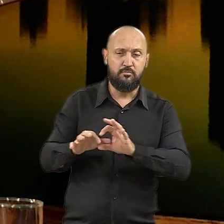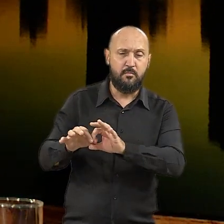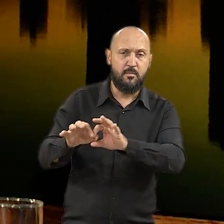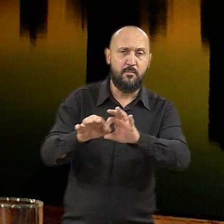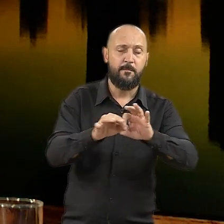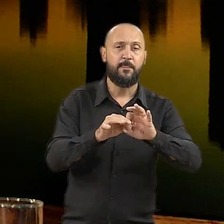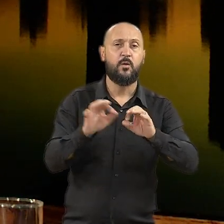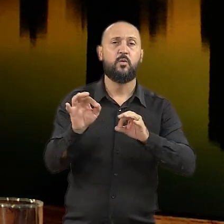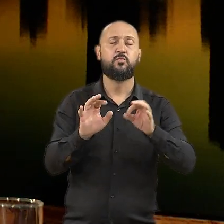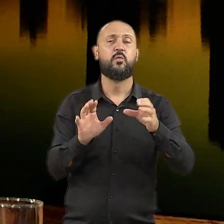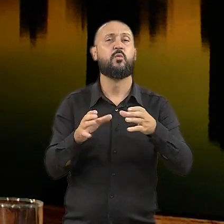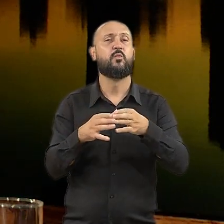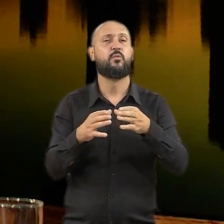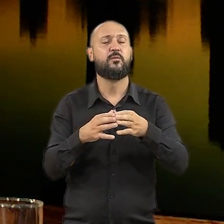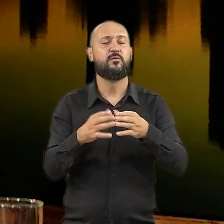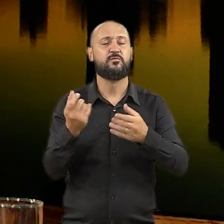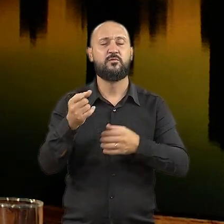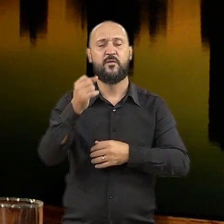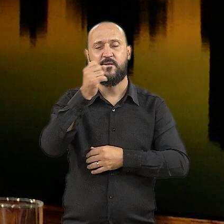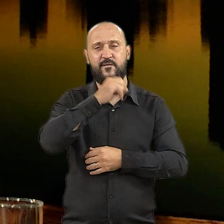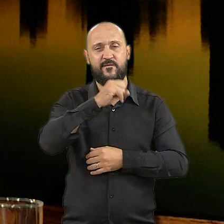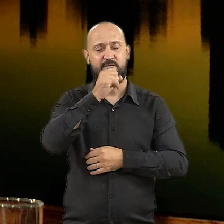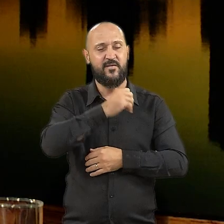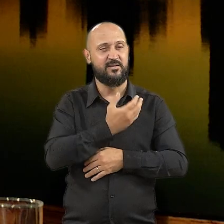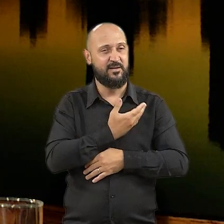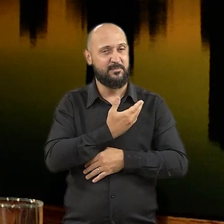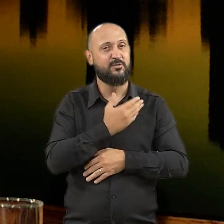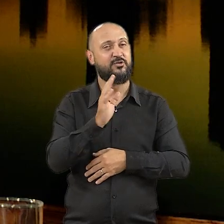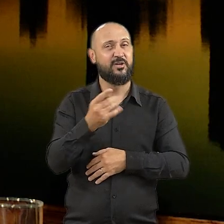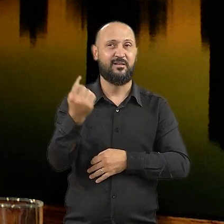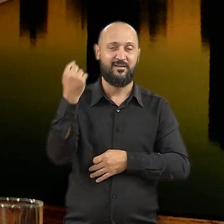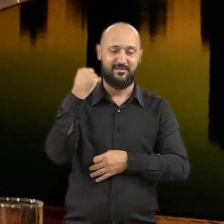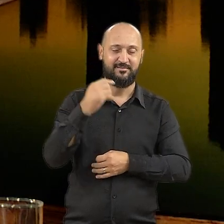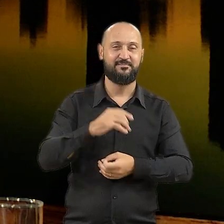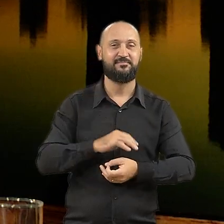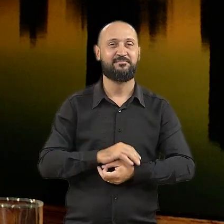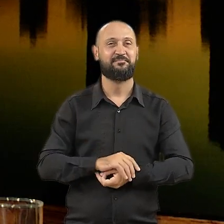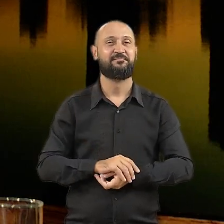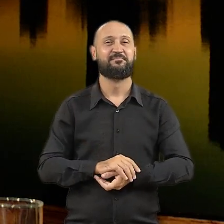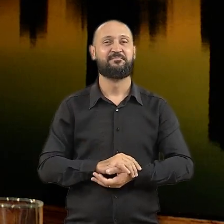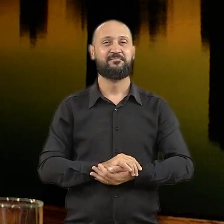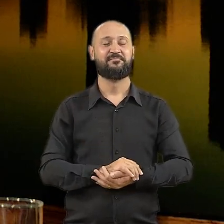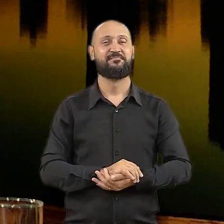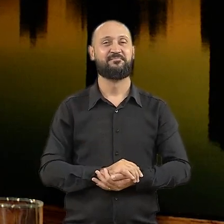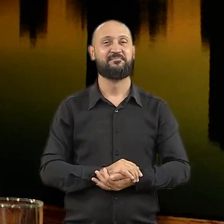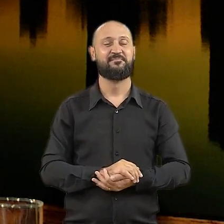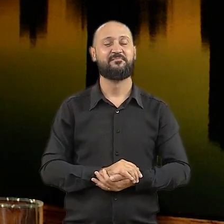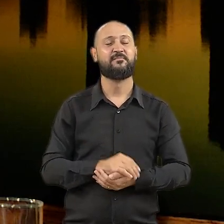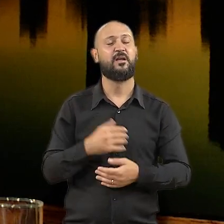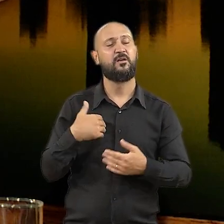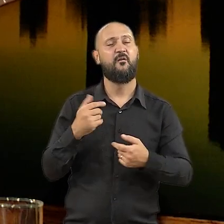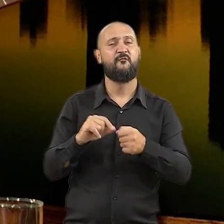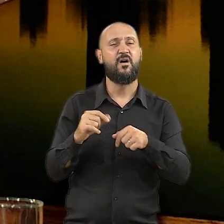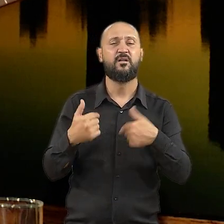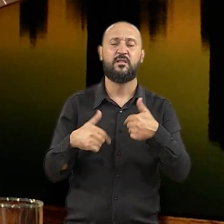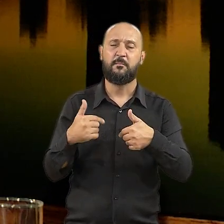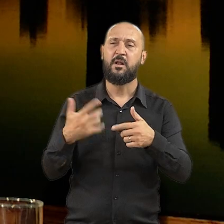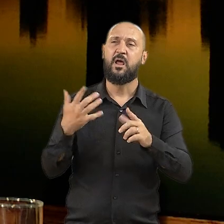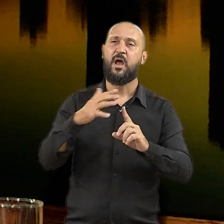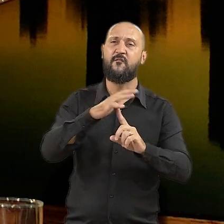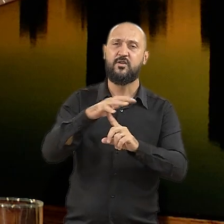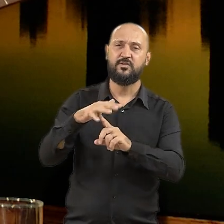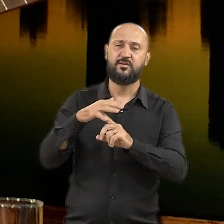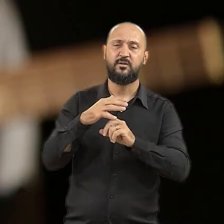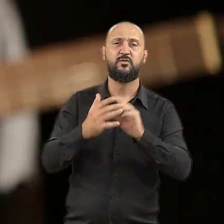regimentou e montamos um grupo ali, o Velhos Amigos, que já era Velhos Amigos naquele Velhos tempo. Amigos. E seguimos fazendo festivais